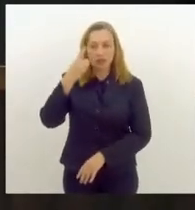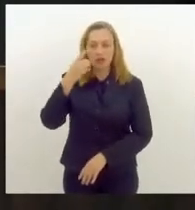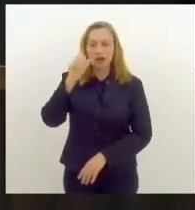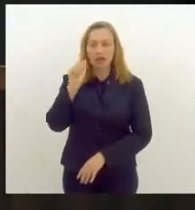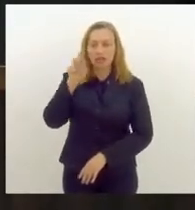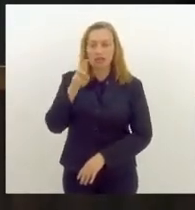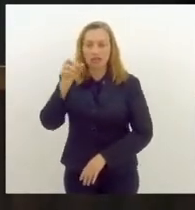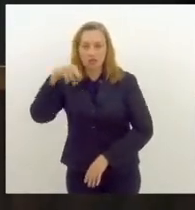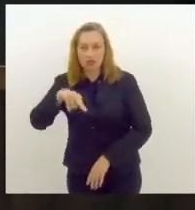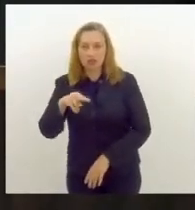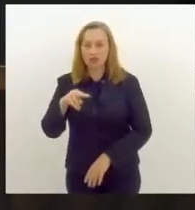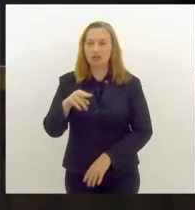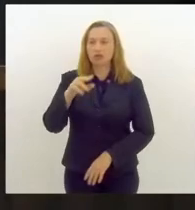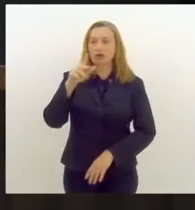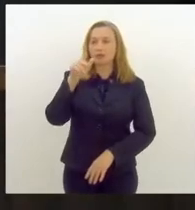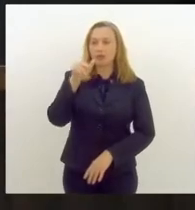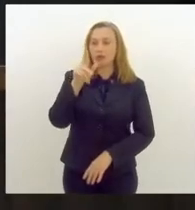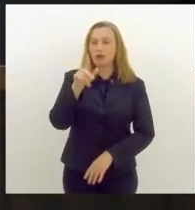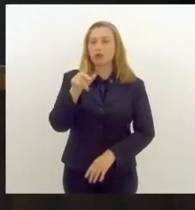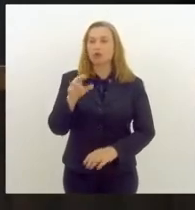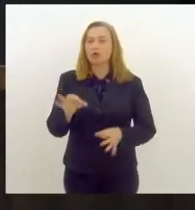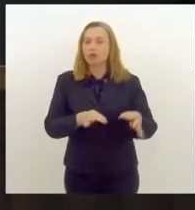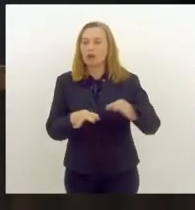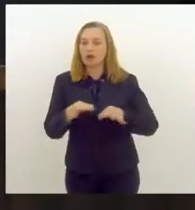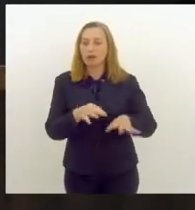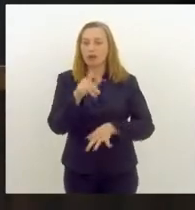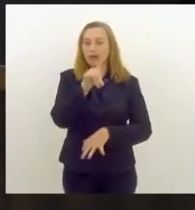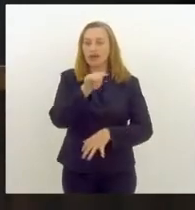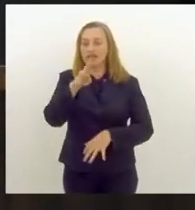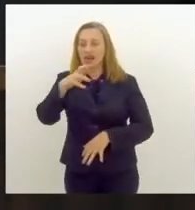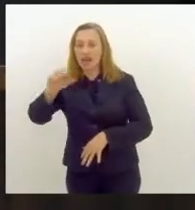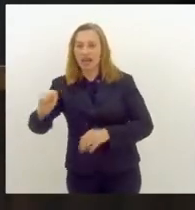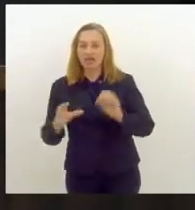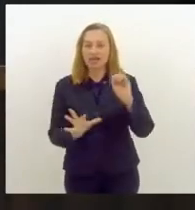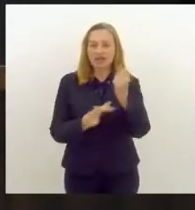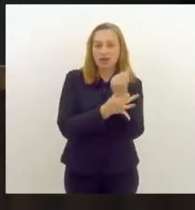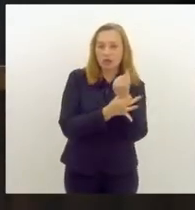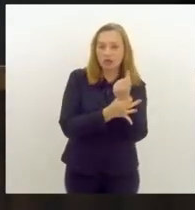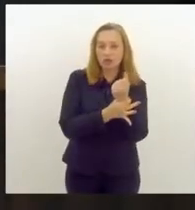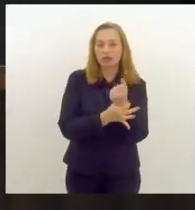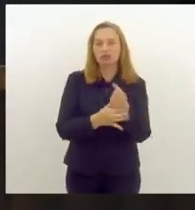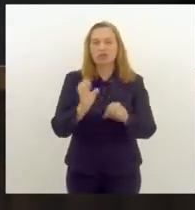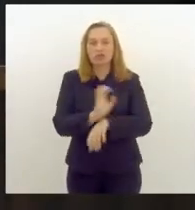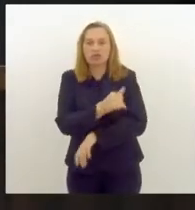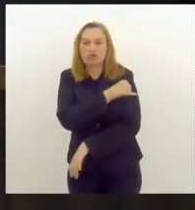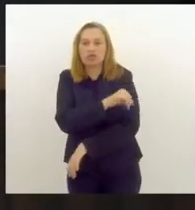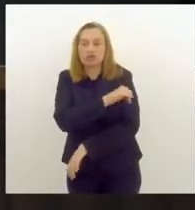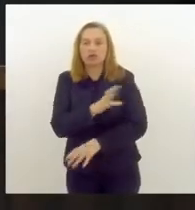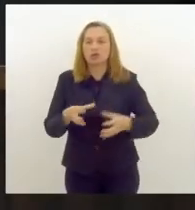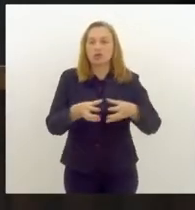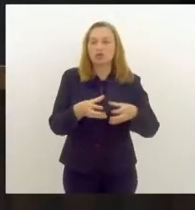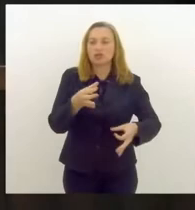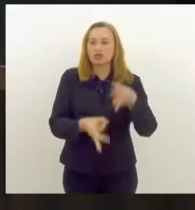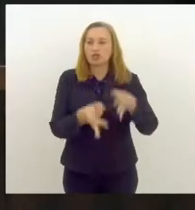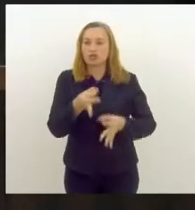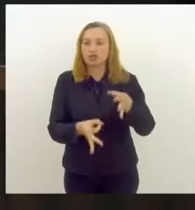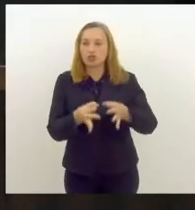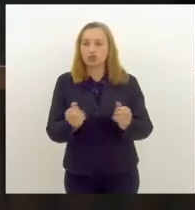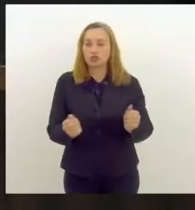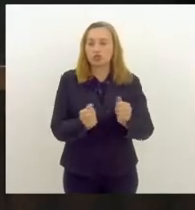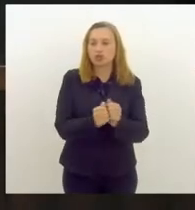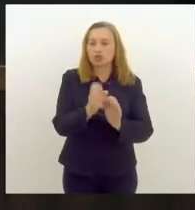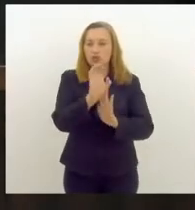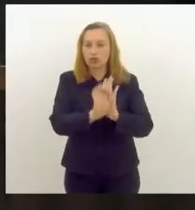programa Passarela Segura no âmbito do Estado do Rio de Janeiro, na forma que menciona. Pareceres da Comissão de Constituição e Justiça pela Constitucionalidade com